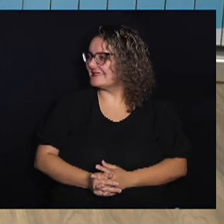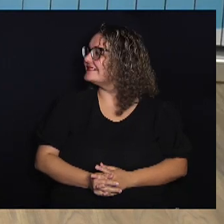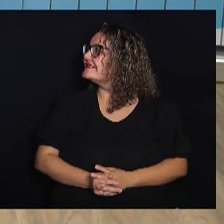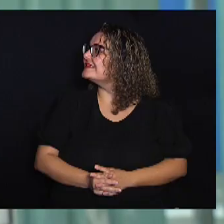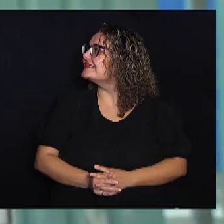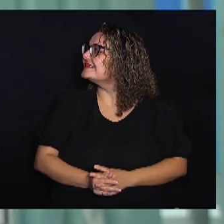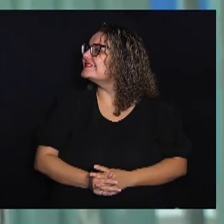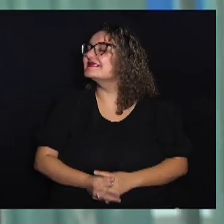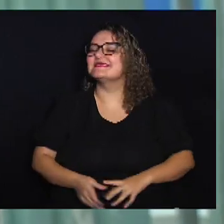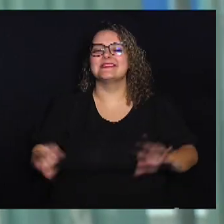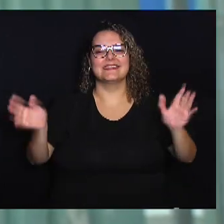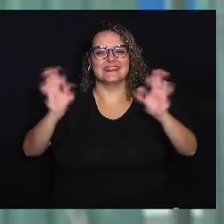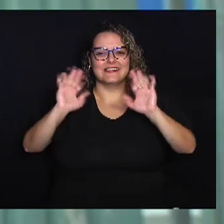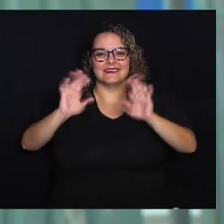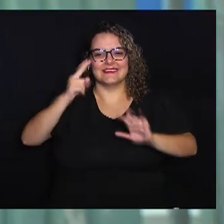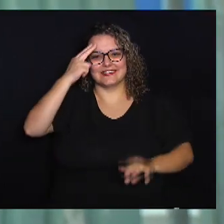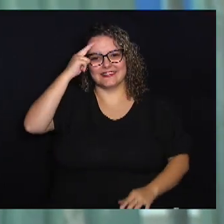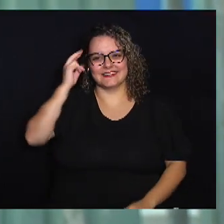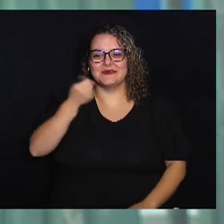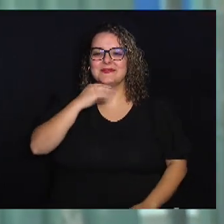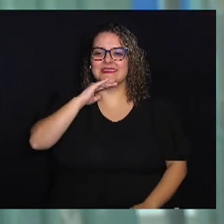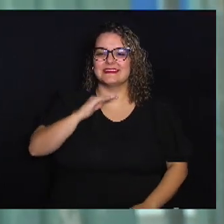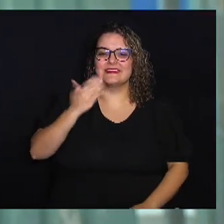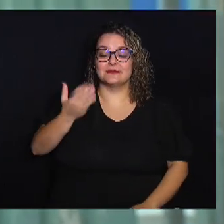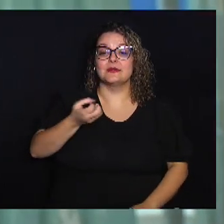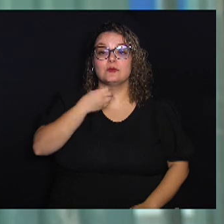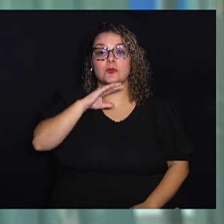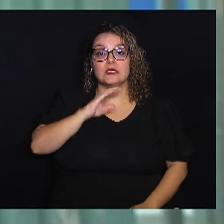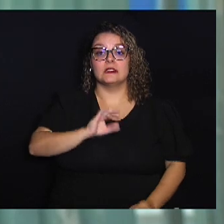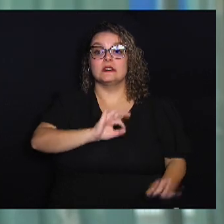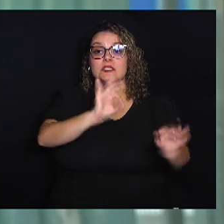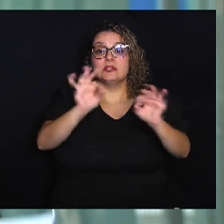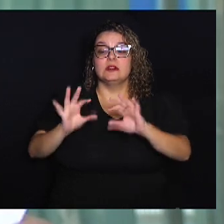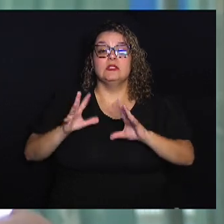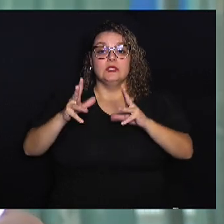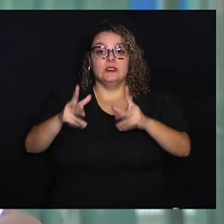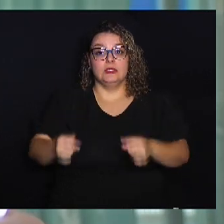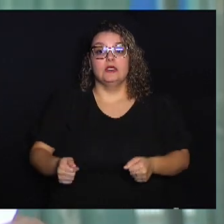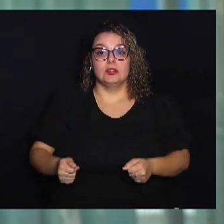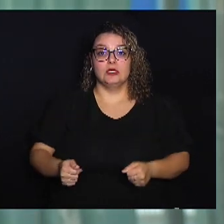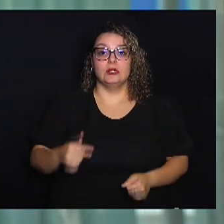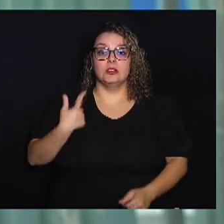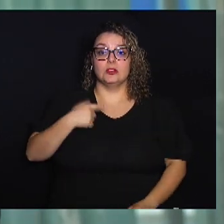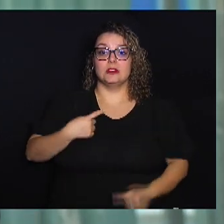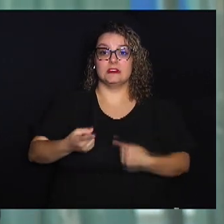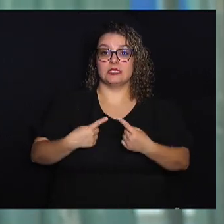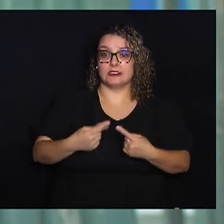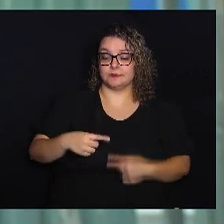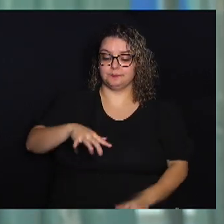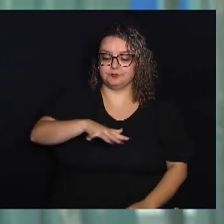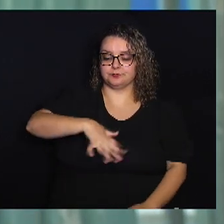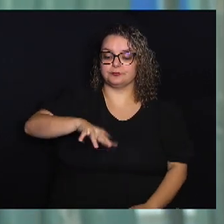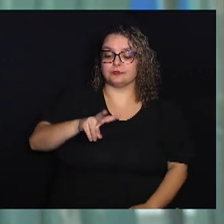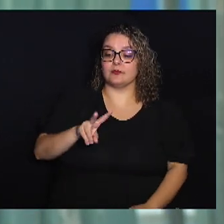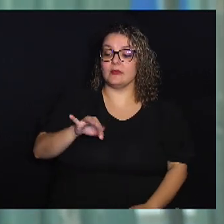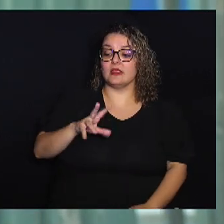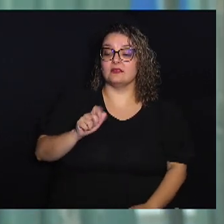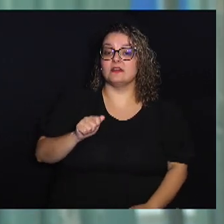Oi, Gabriel, boa tarde para você, boa tarde a todos. Sim, nós estamos aqui na Vila Manuel da